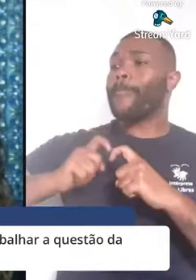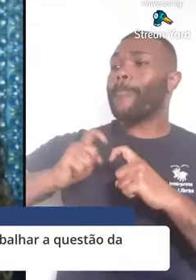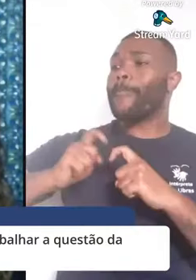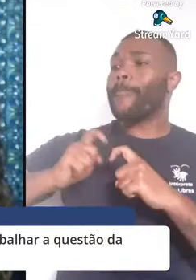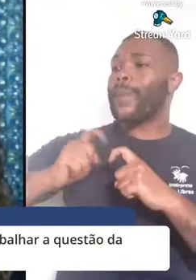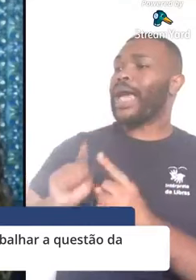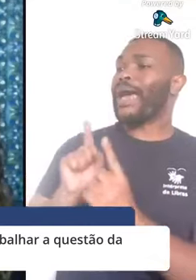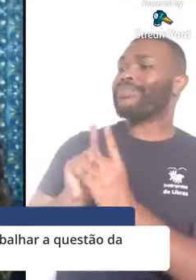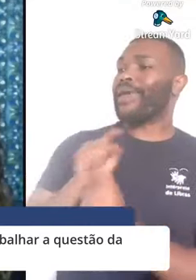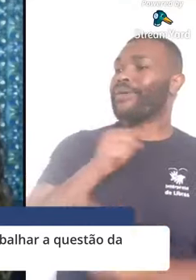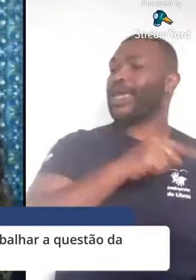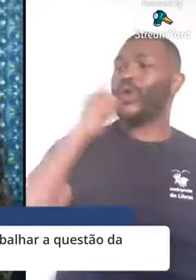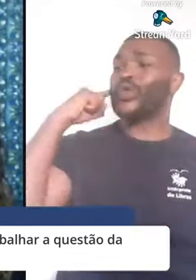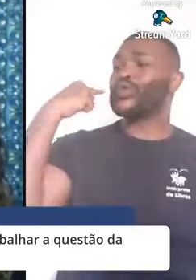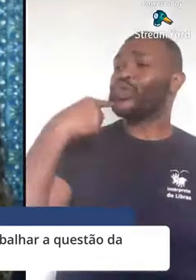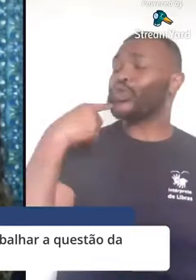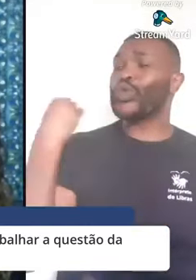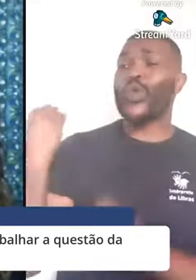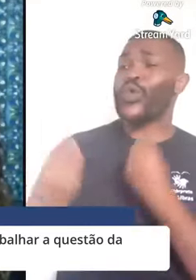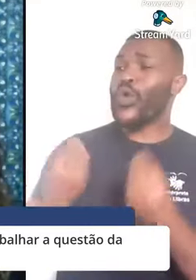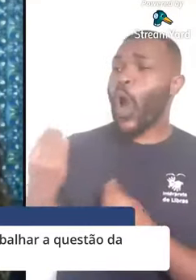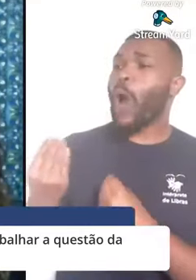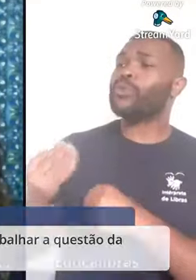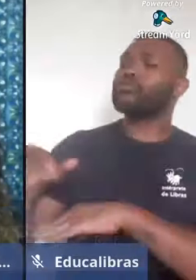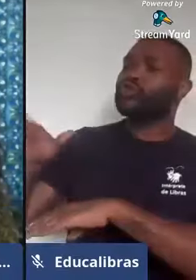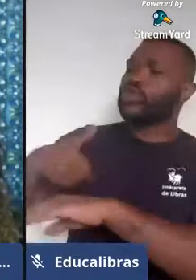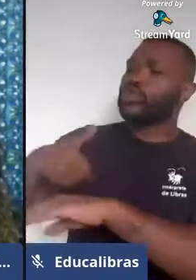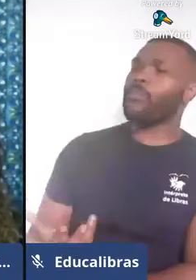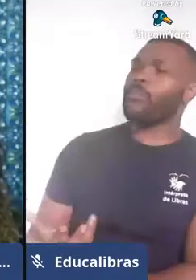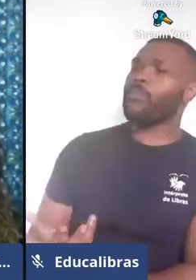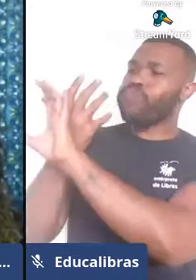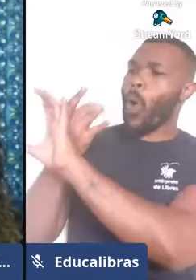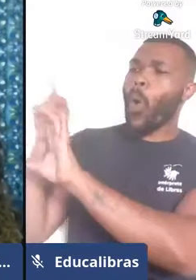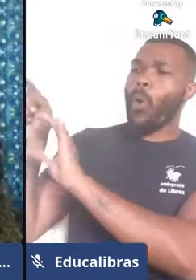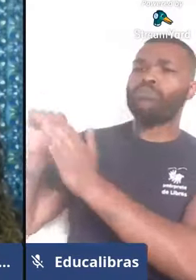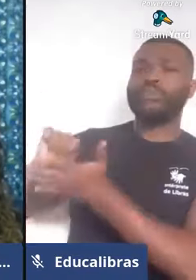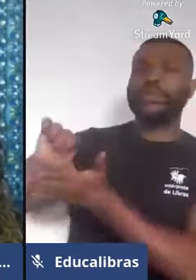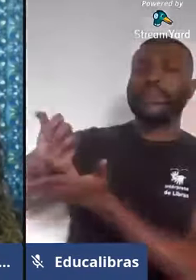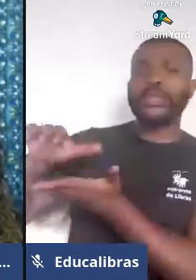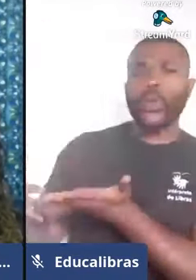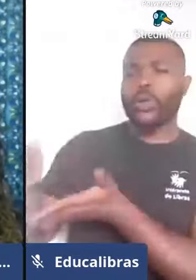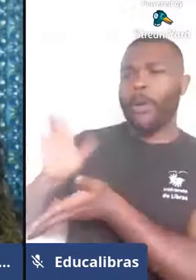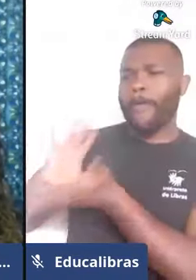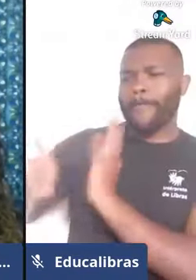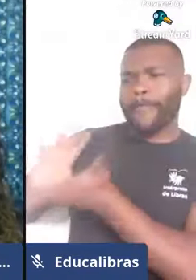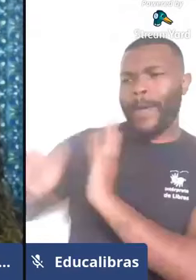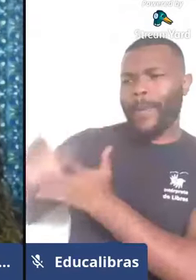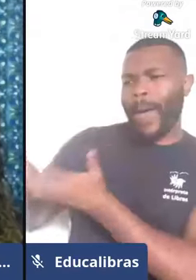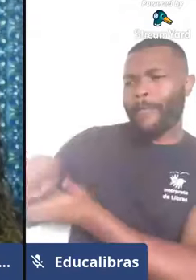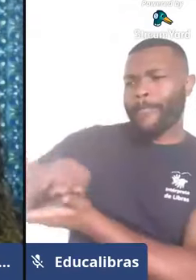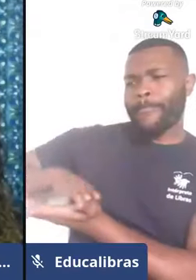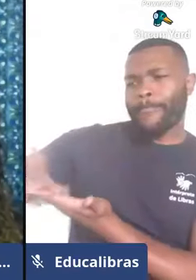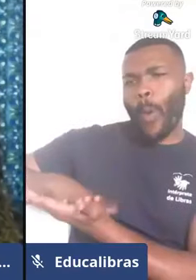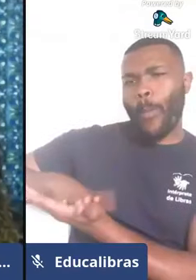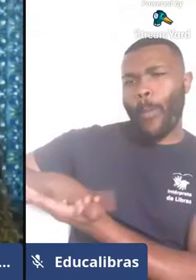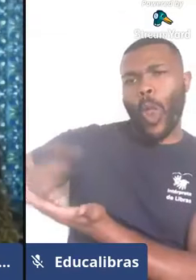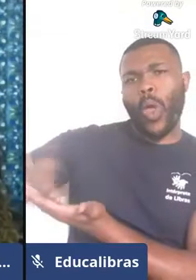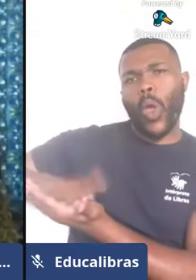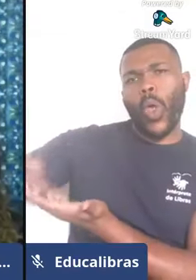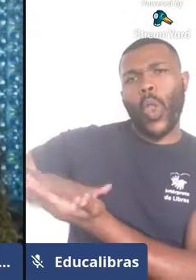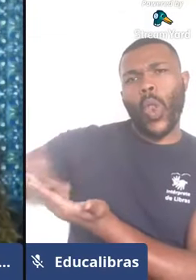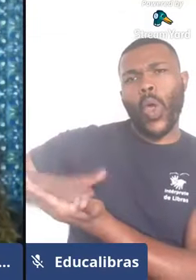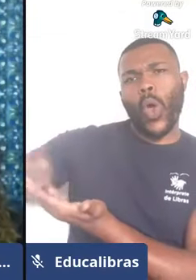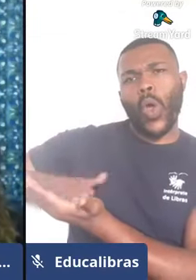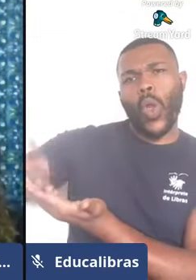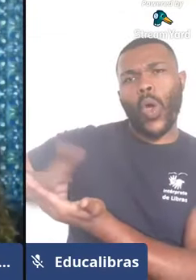né, com uma pessoa que é surda, ela solicita o atendimento via central e aí esse profissional de Libras faz a intermediação, né?